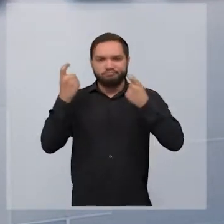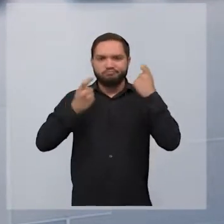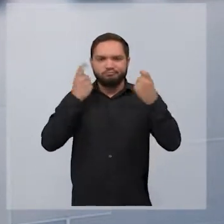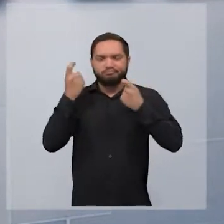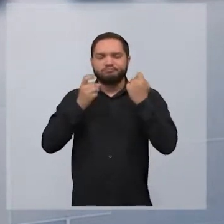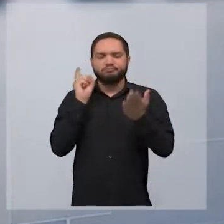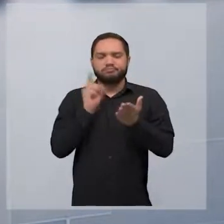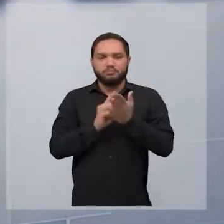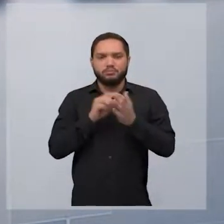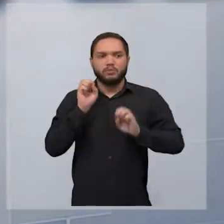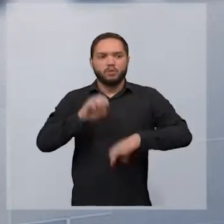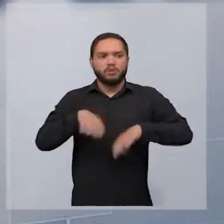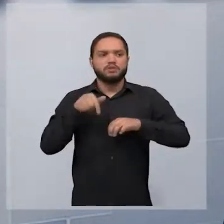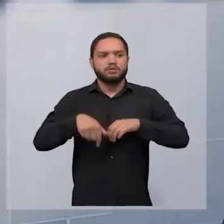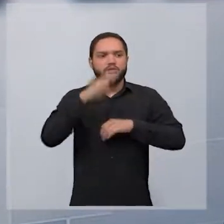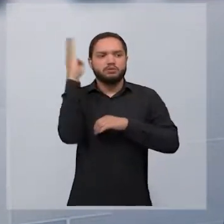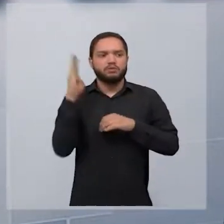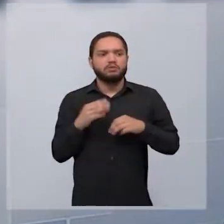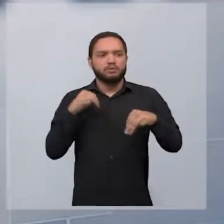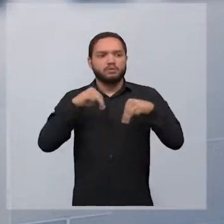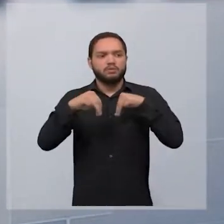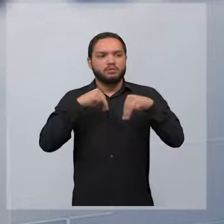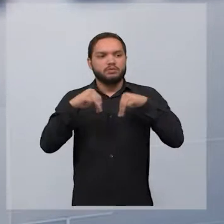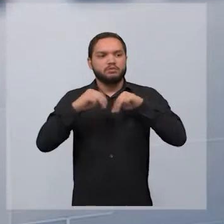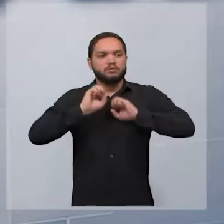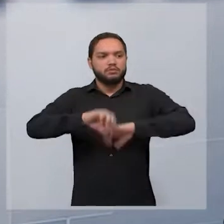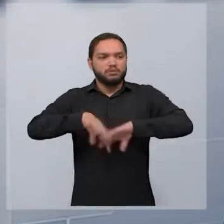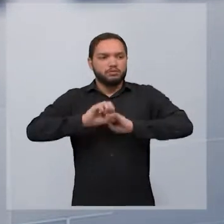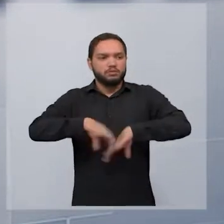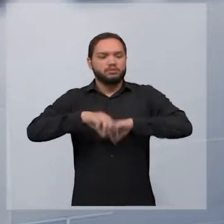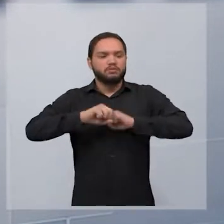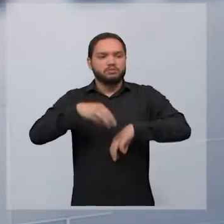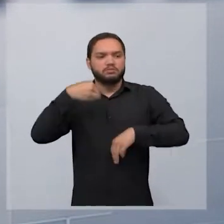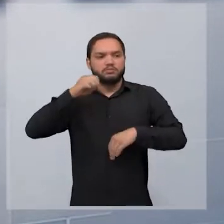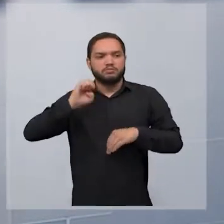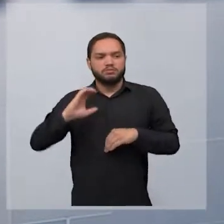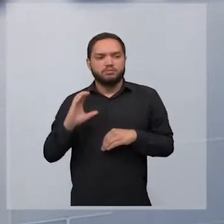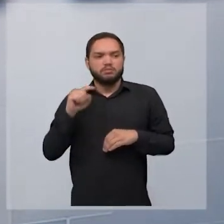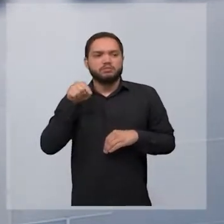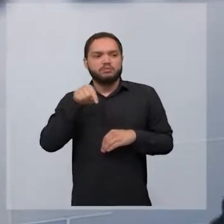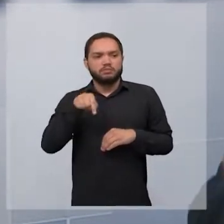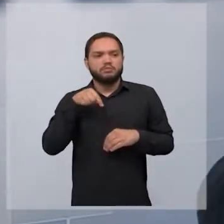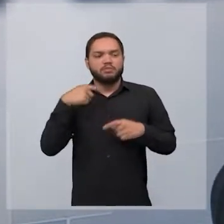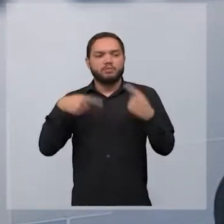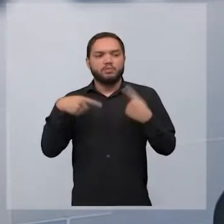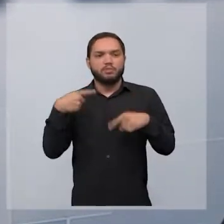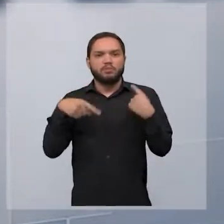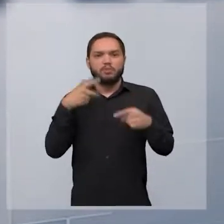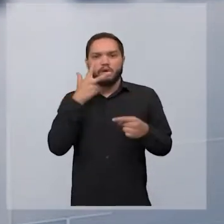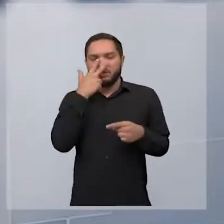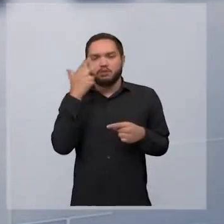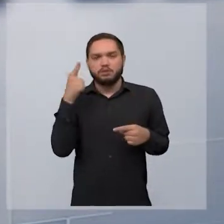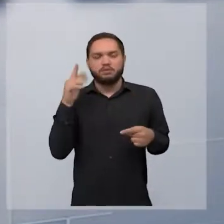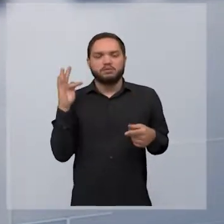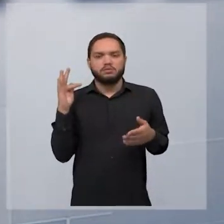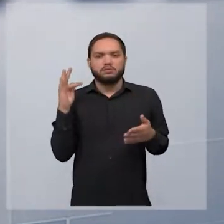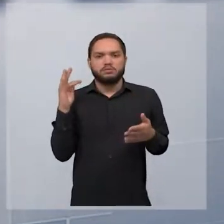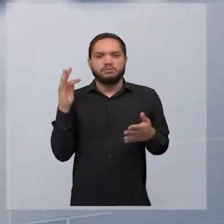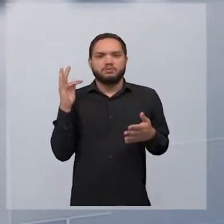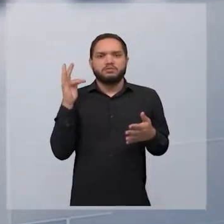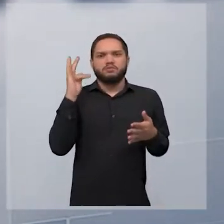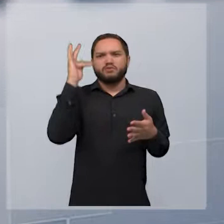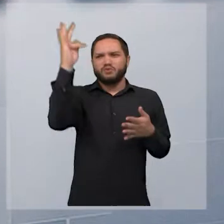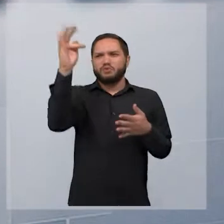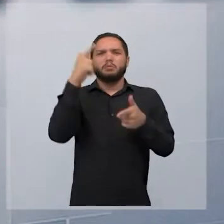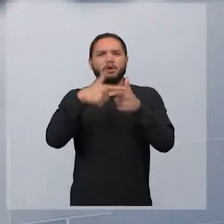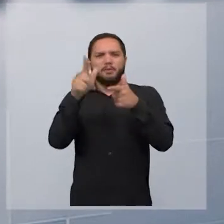nosso país, o Ministério da Educação, uma política que não teremos futuro se no presente a gente tiver atitudes